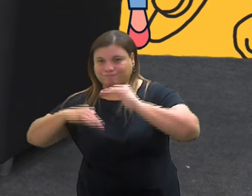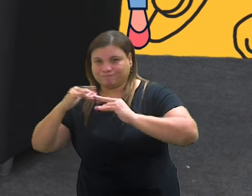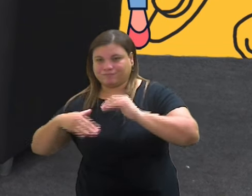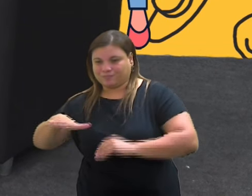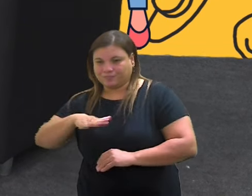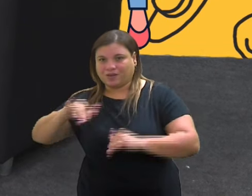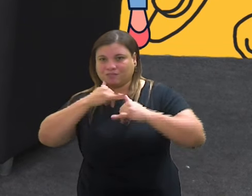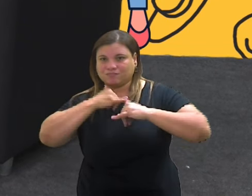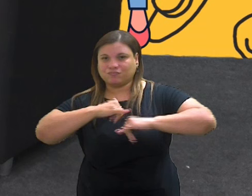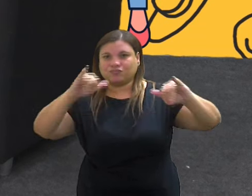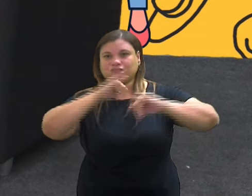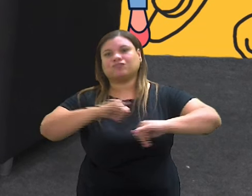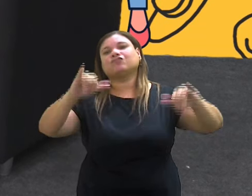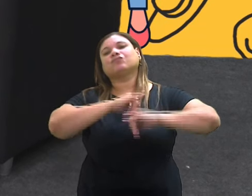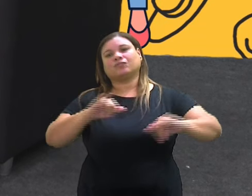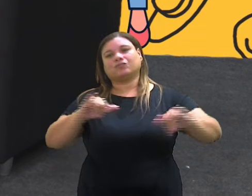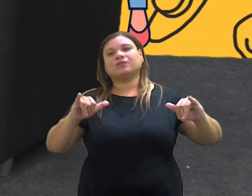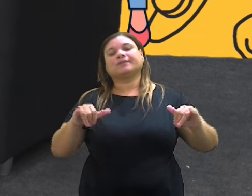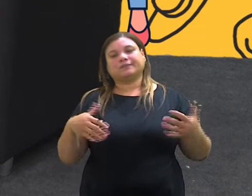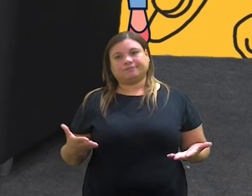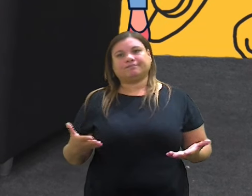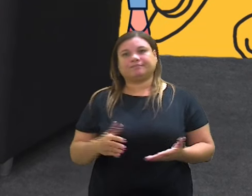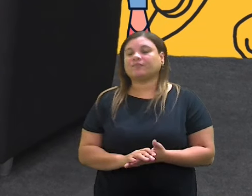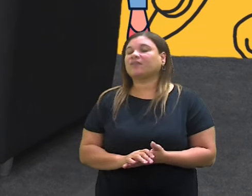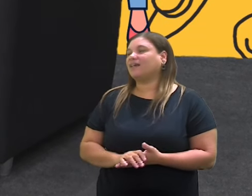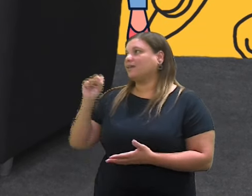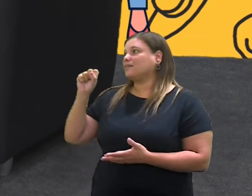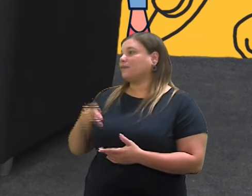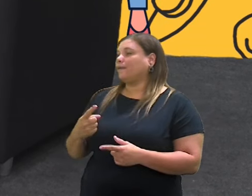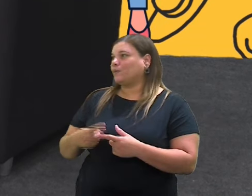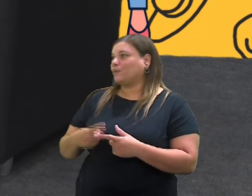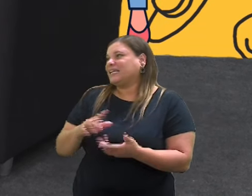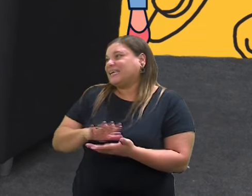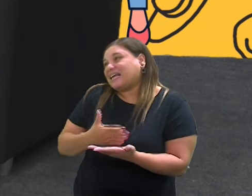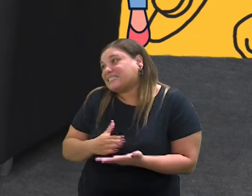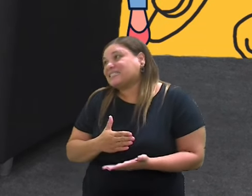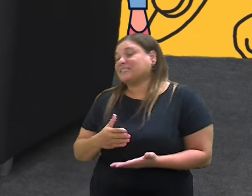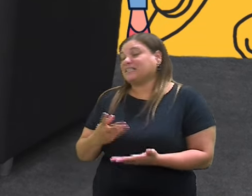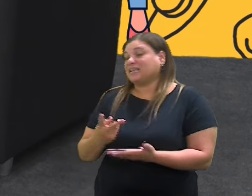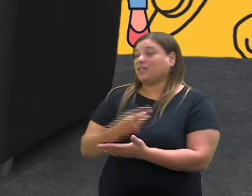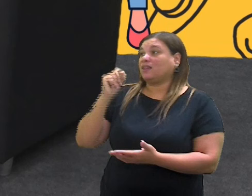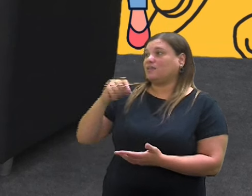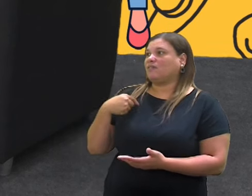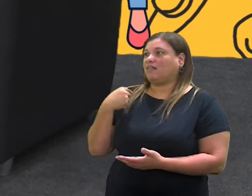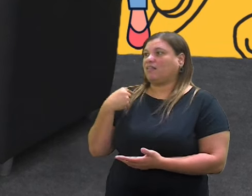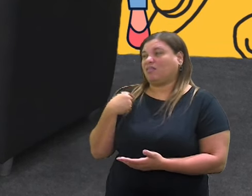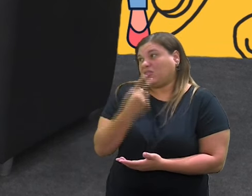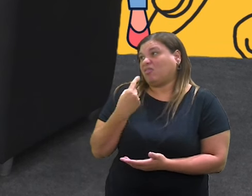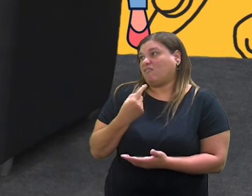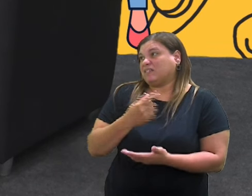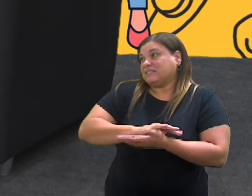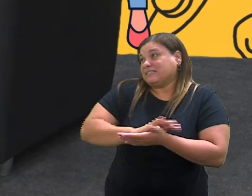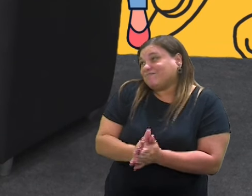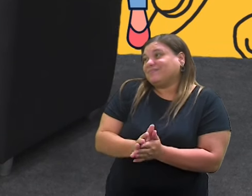tratos aos animais. Né, porque senão no início a gente começa maltratando sem querer algum animal, né? Exatamente. Às